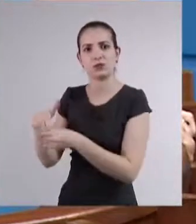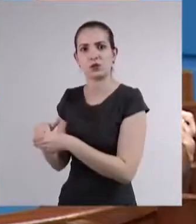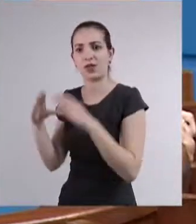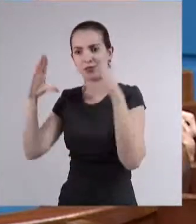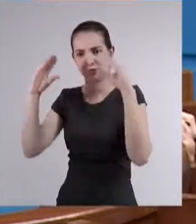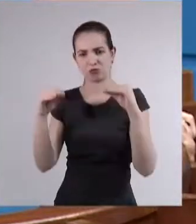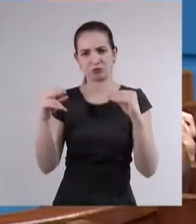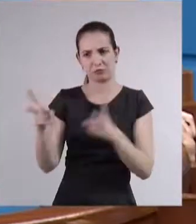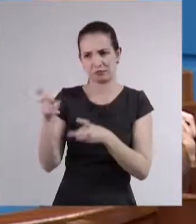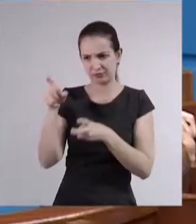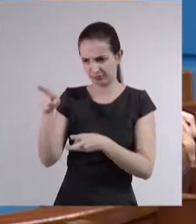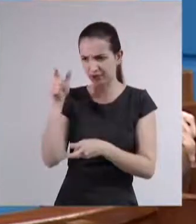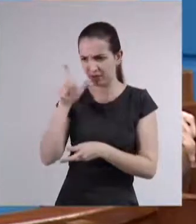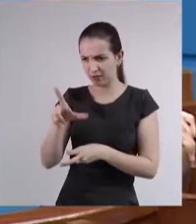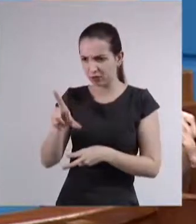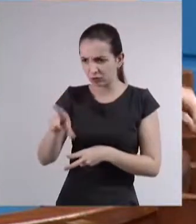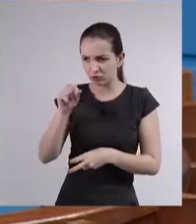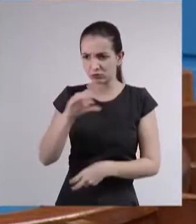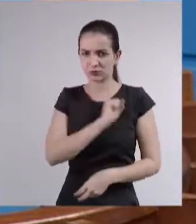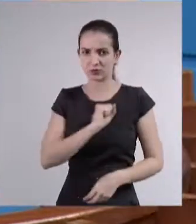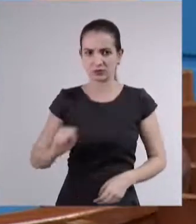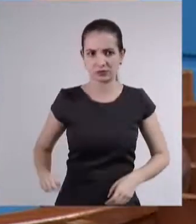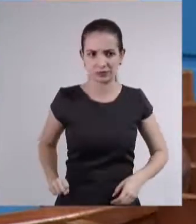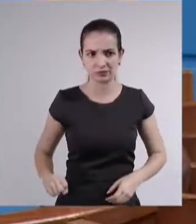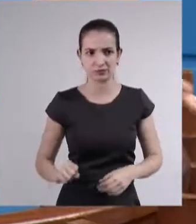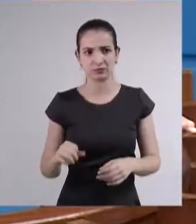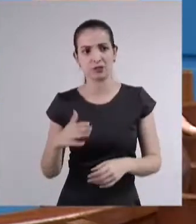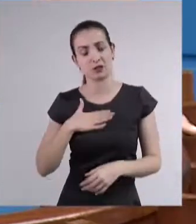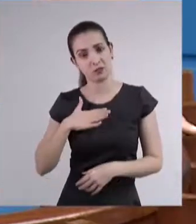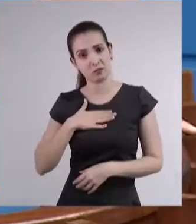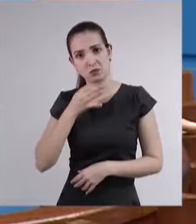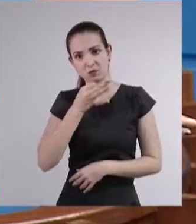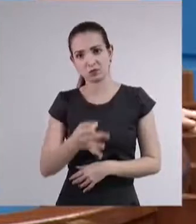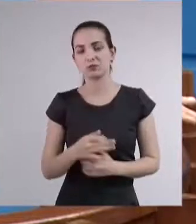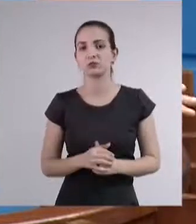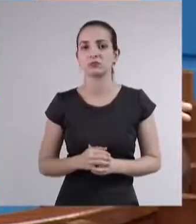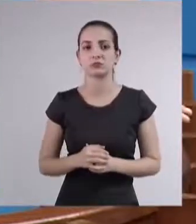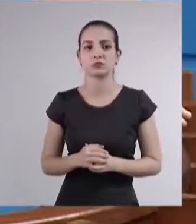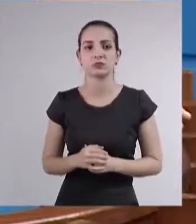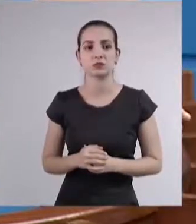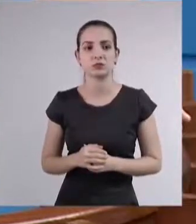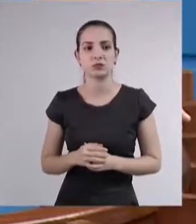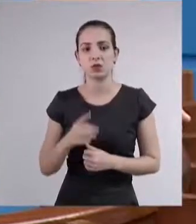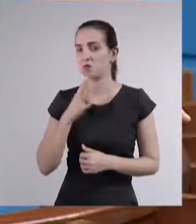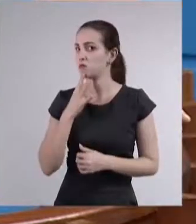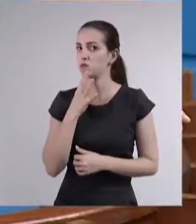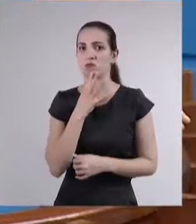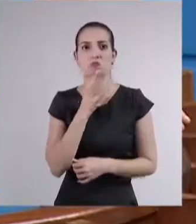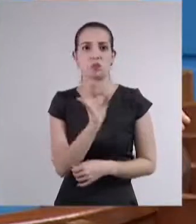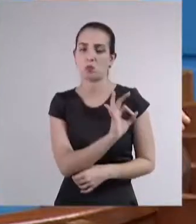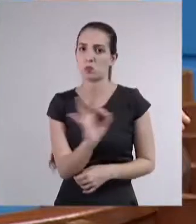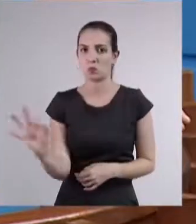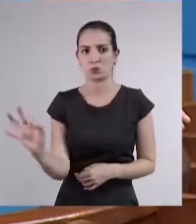vi que foi eleita senadora. Para mim, uma ilustre desconhecida.